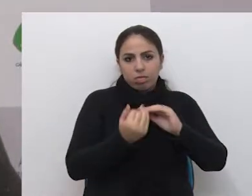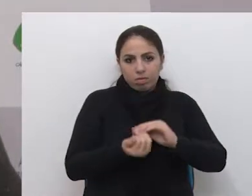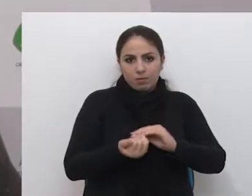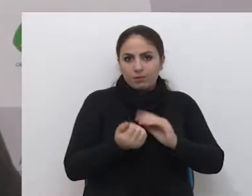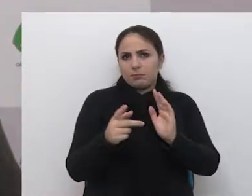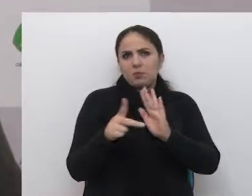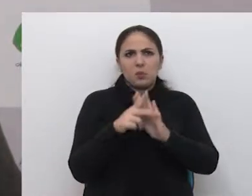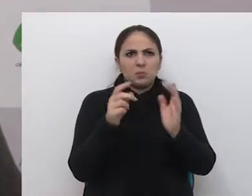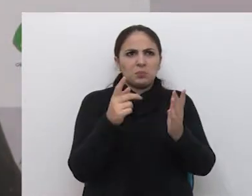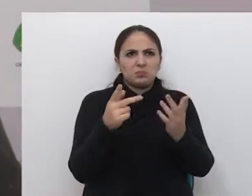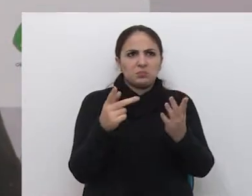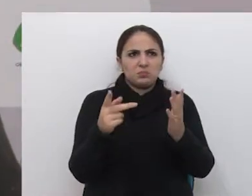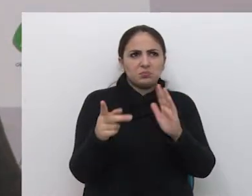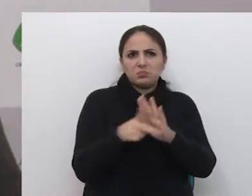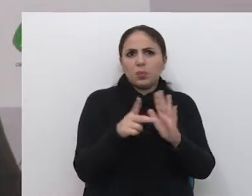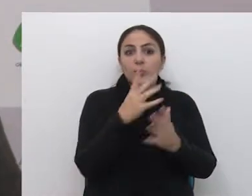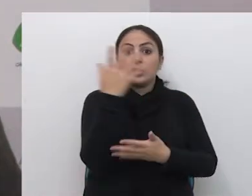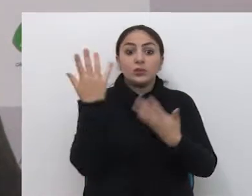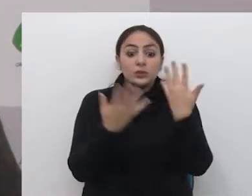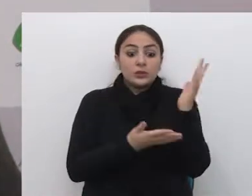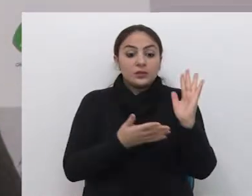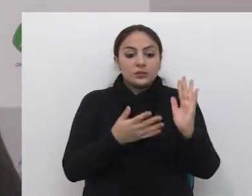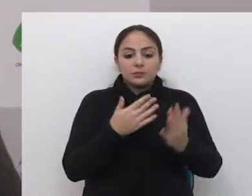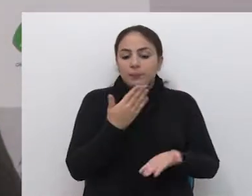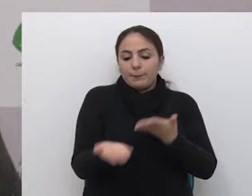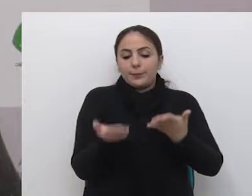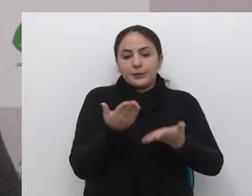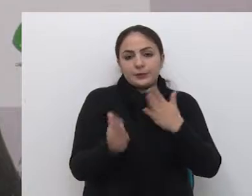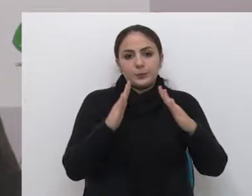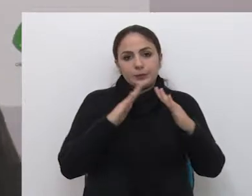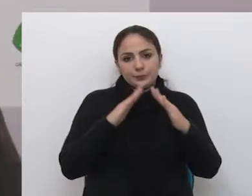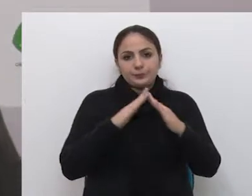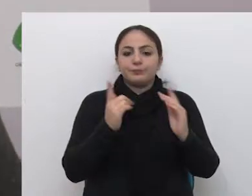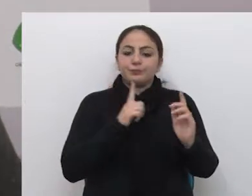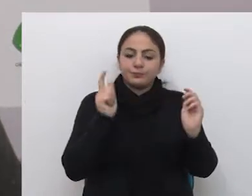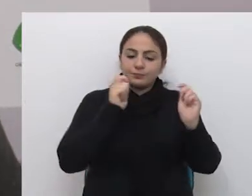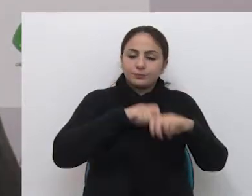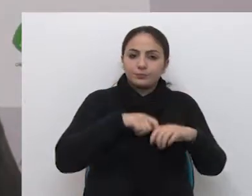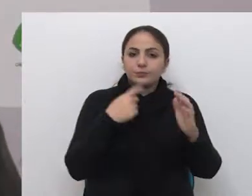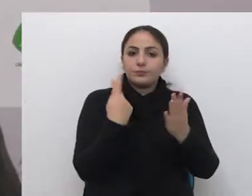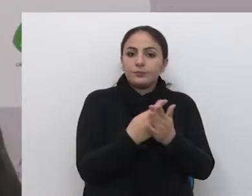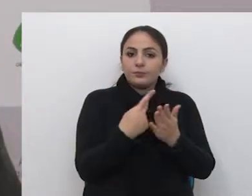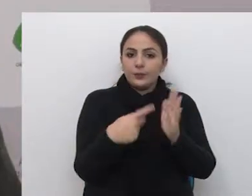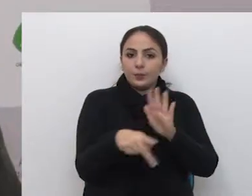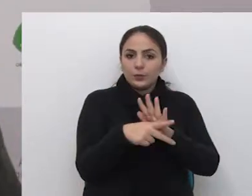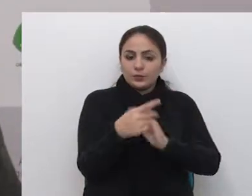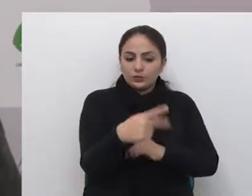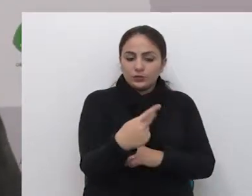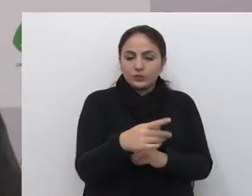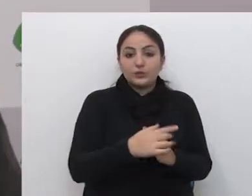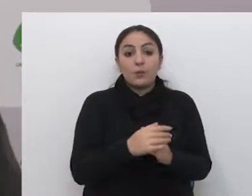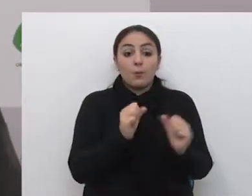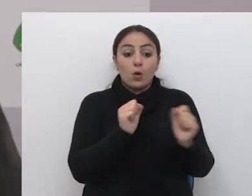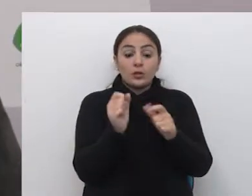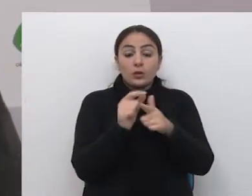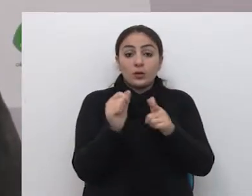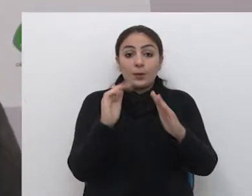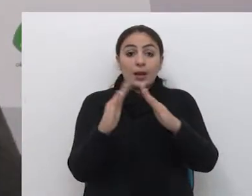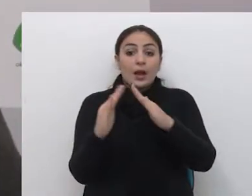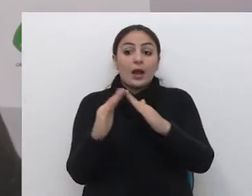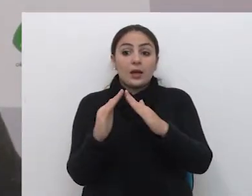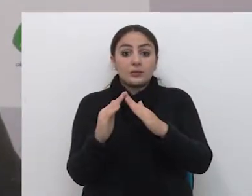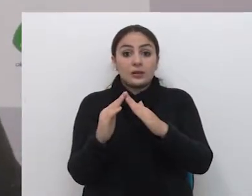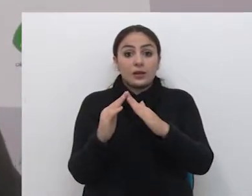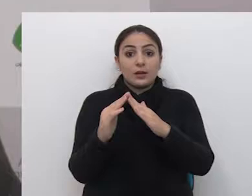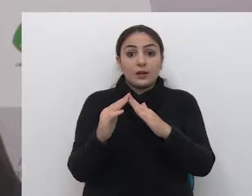exemplo, catastróficos, né, façam com que elas percam a moradia, elas têm a capacidade, por causa deste benefício, de virem a alugar um